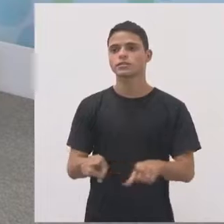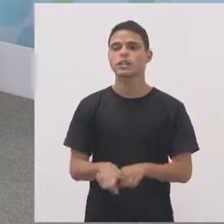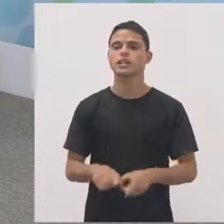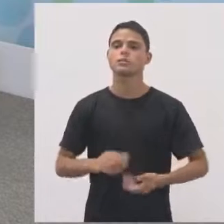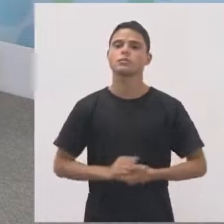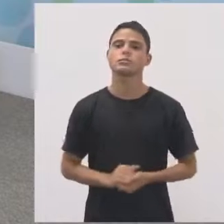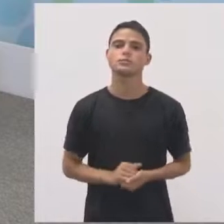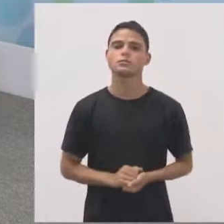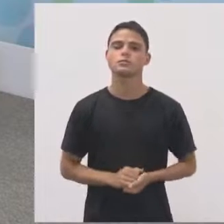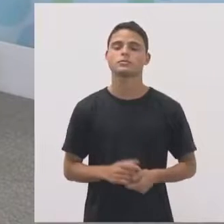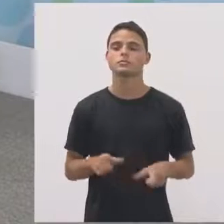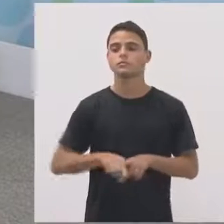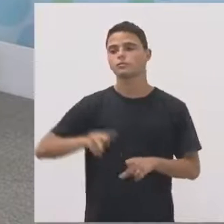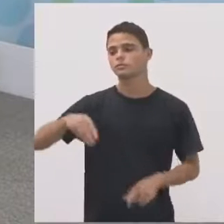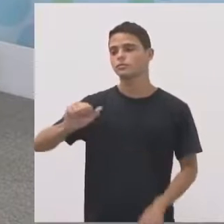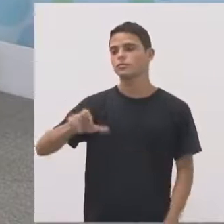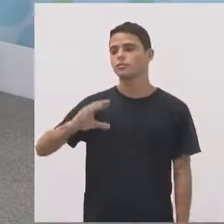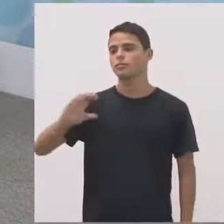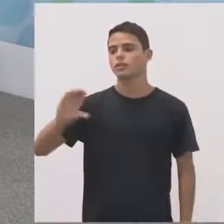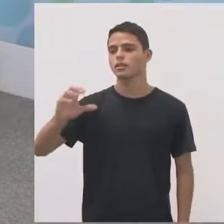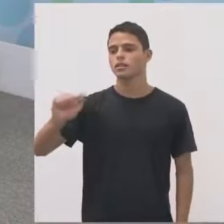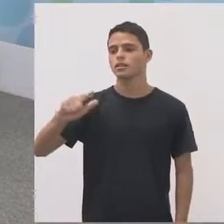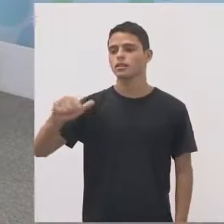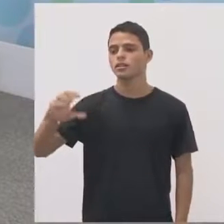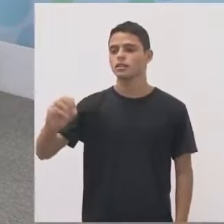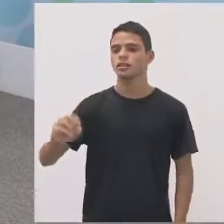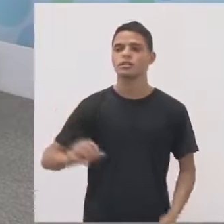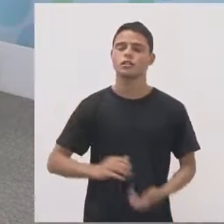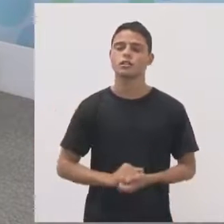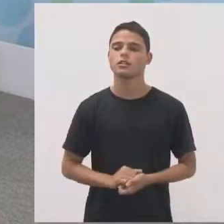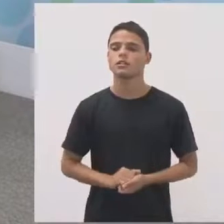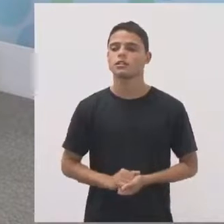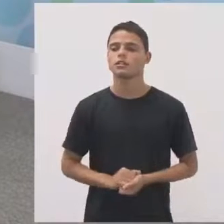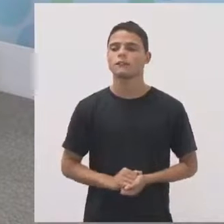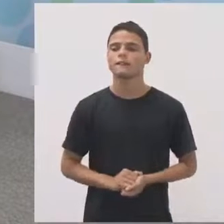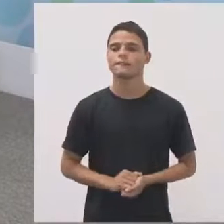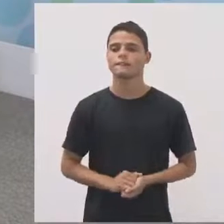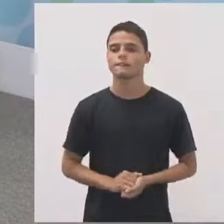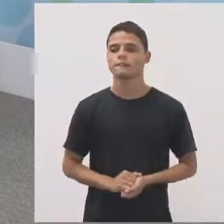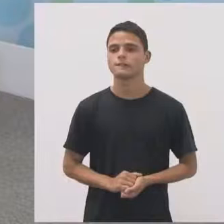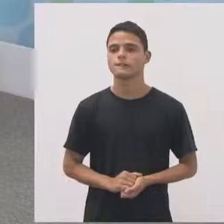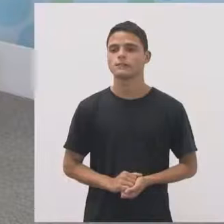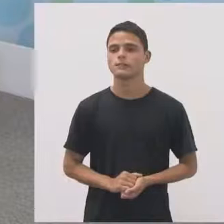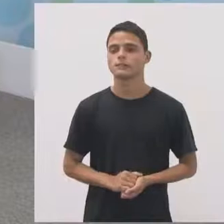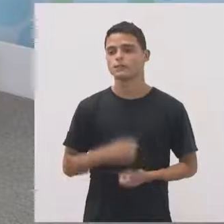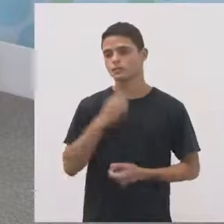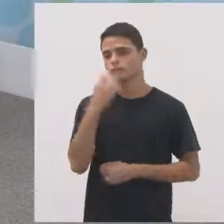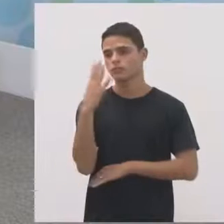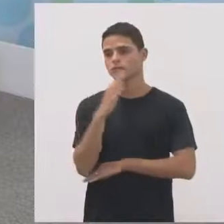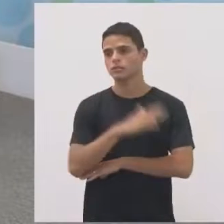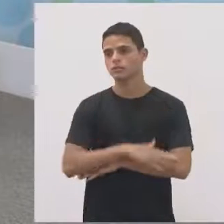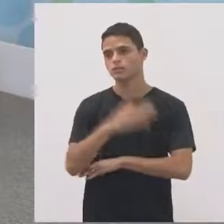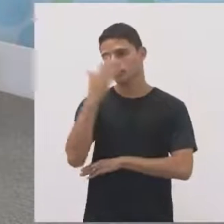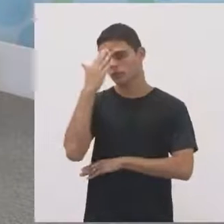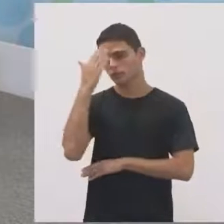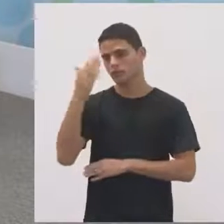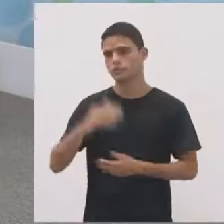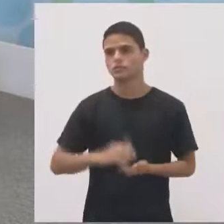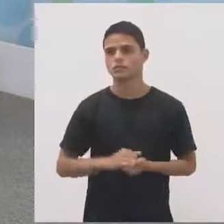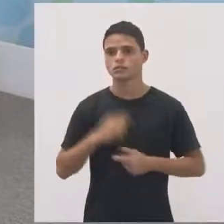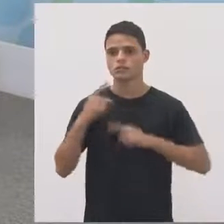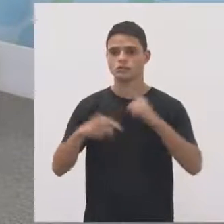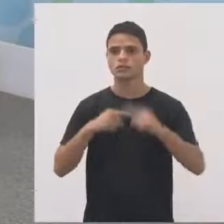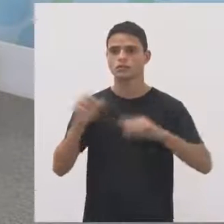Marcão, toda a equipe deles que sempre dá esse apoio, a FDE também, tá bom? E é isso, pessoal. Uma boa tarde, obrigado. Até a